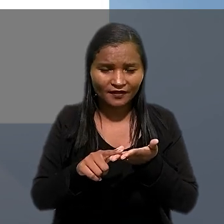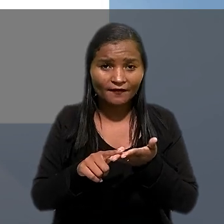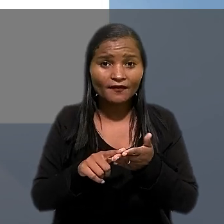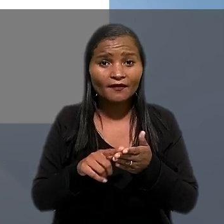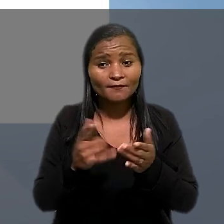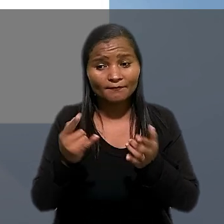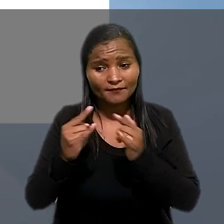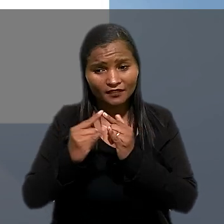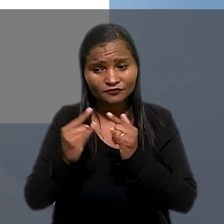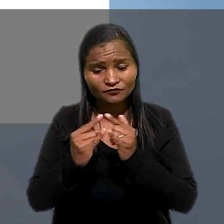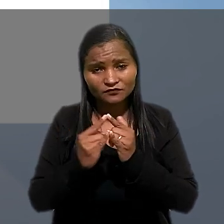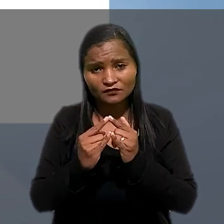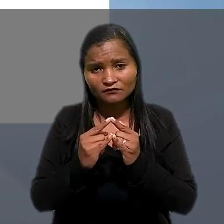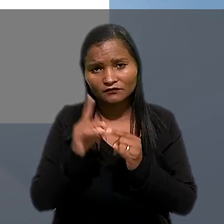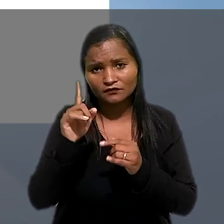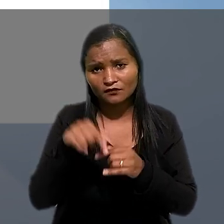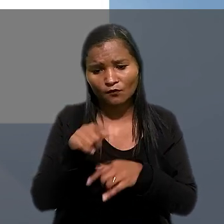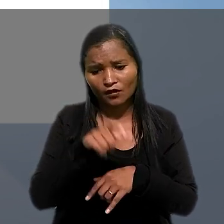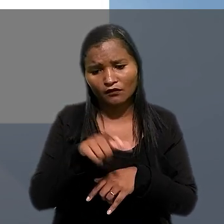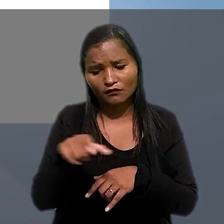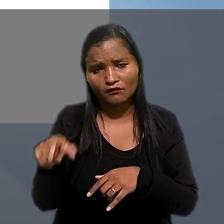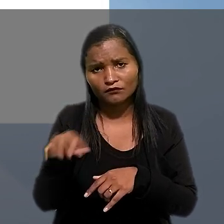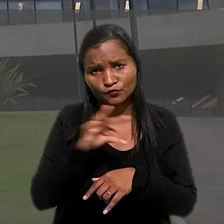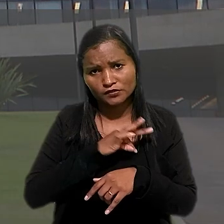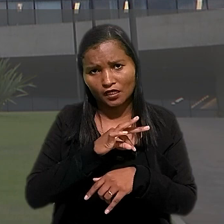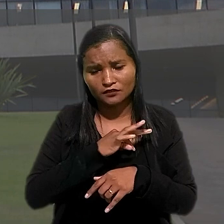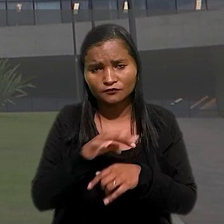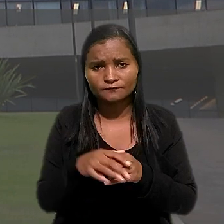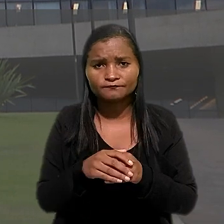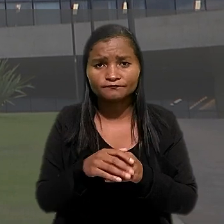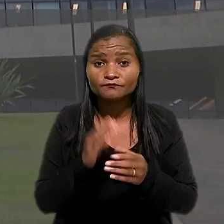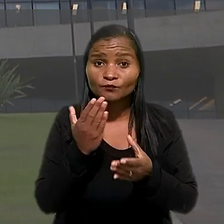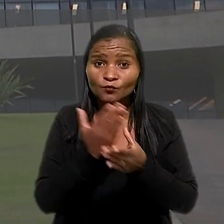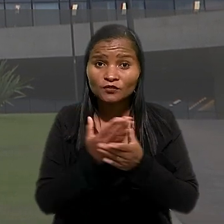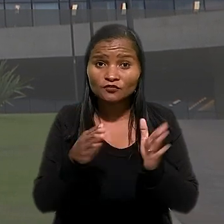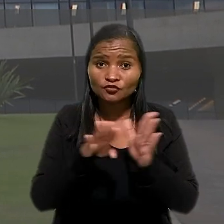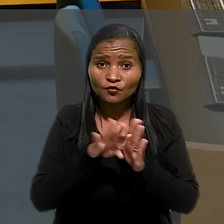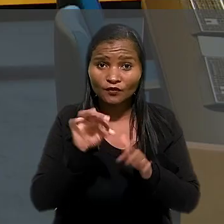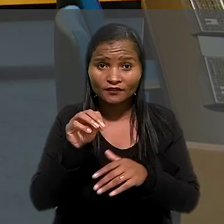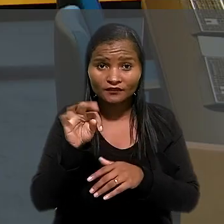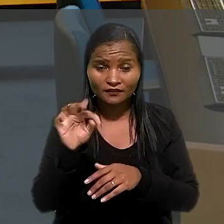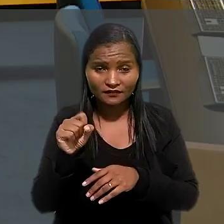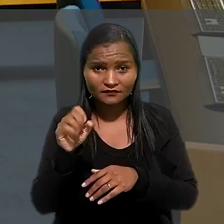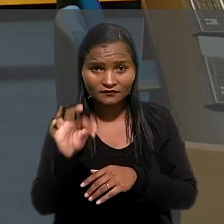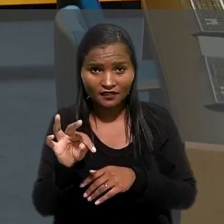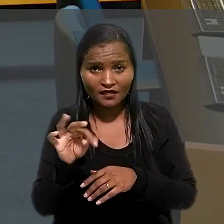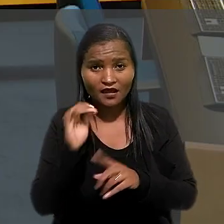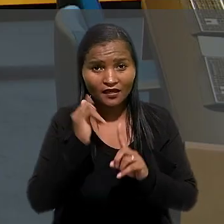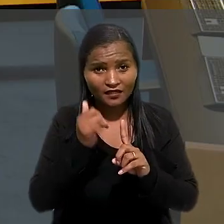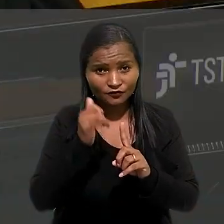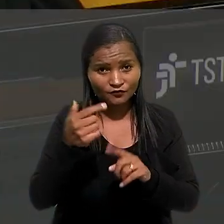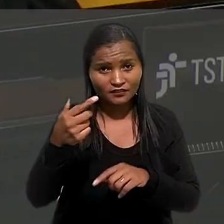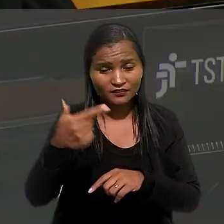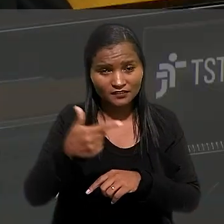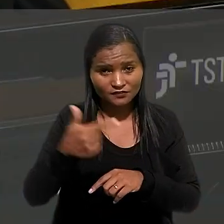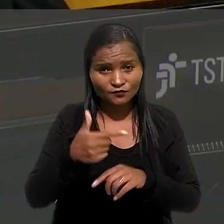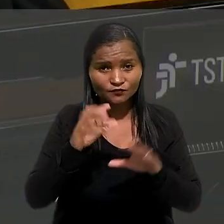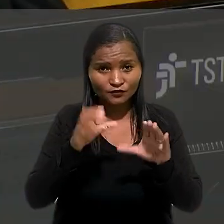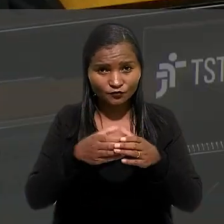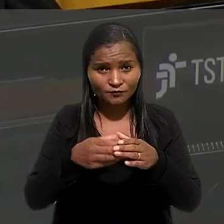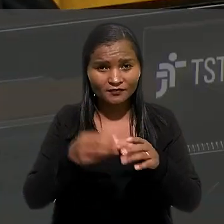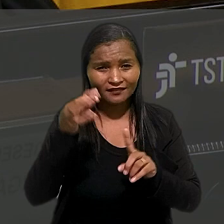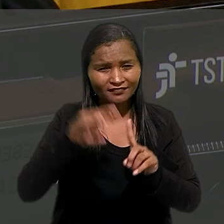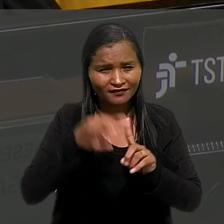Para a instituição, não era o caso dos técnicos. O caso chegou ao TST. A relatora na 2ª turma, a